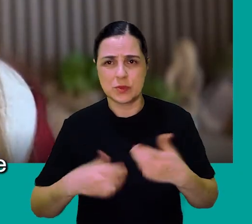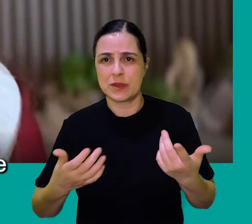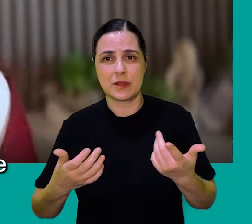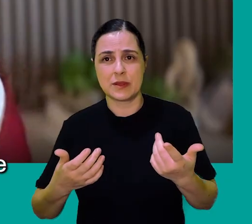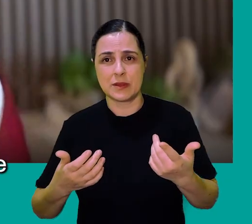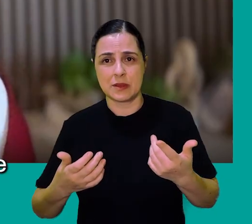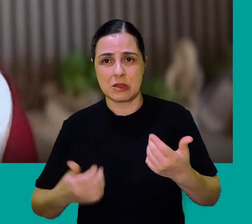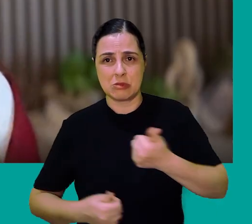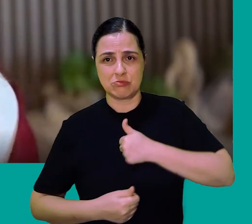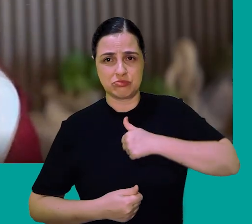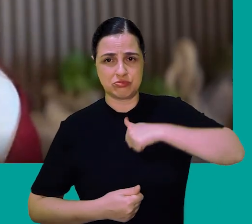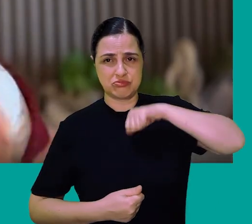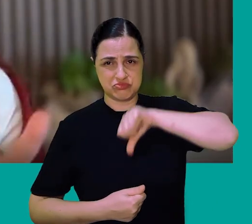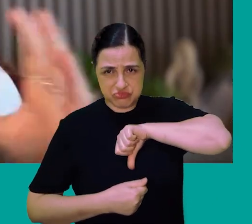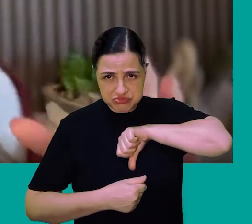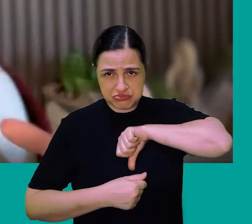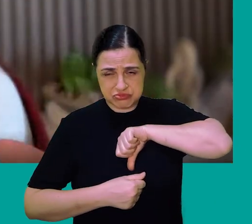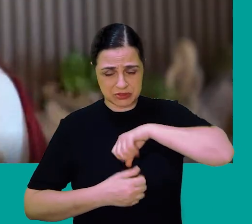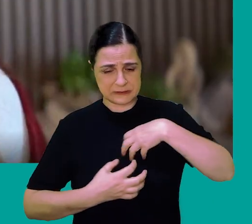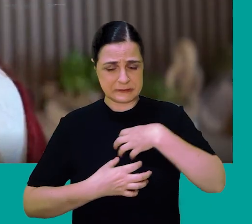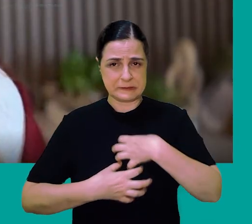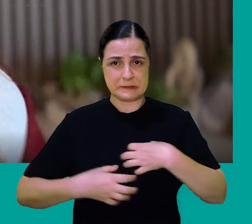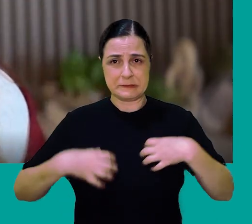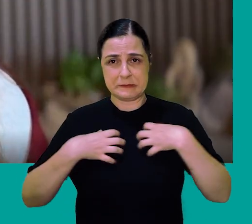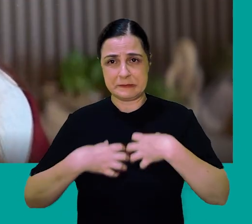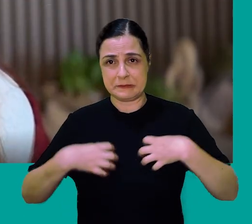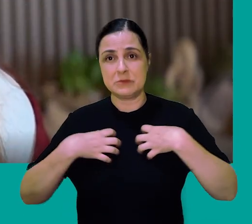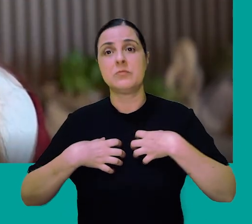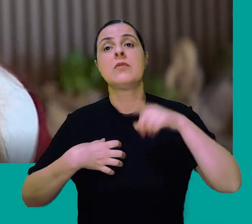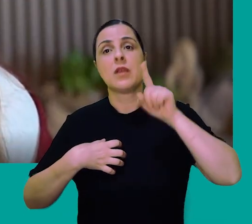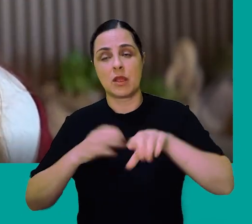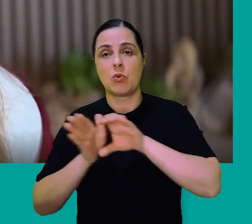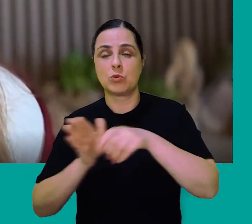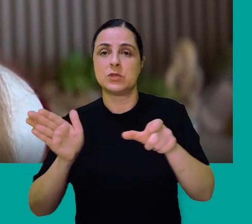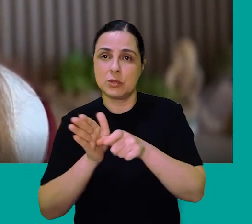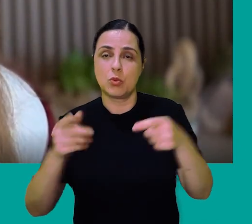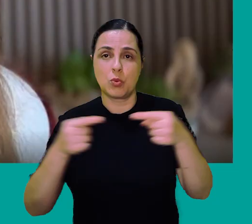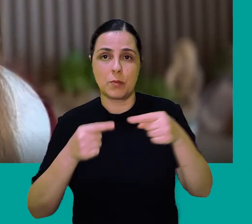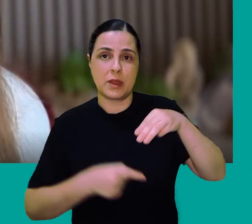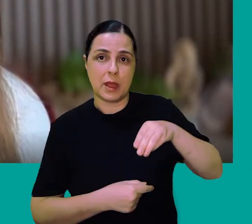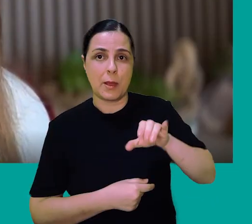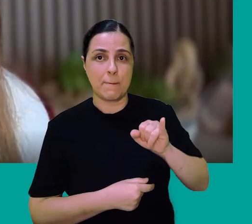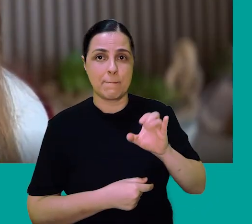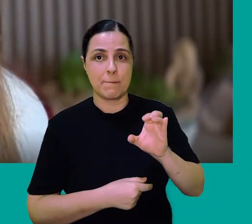a autoestima. Então, esse é o grande conceito de microagressão.